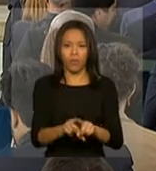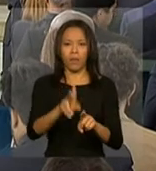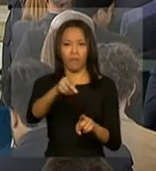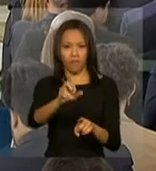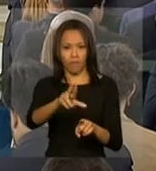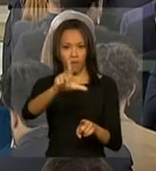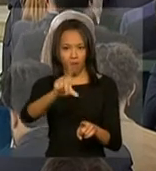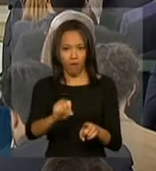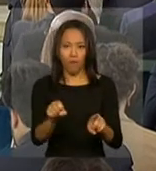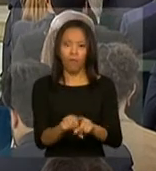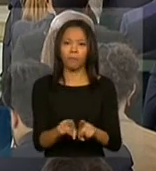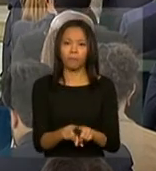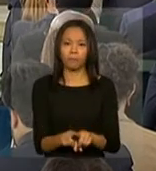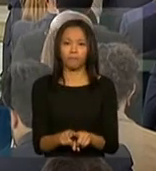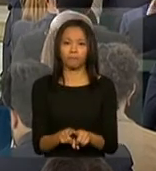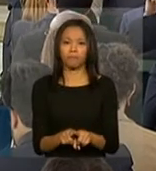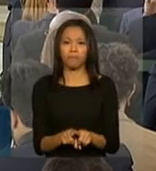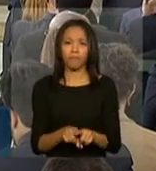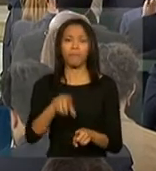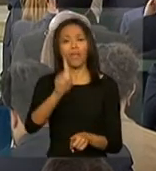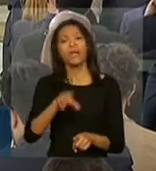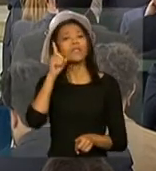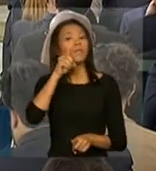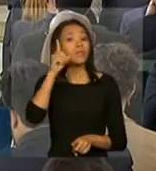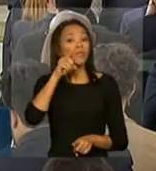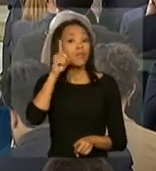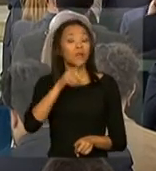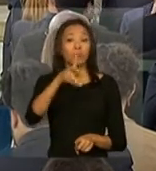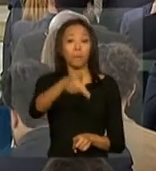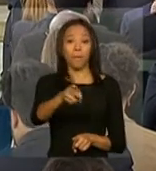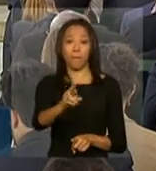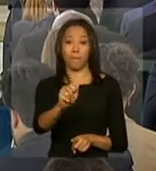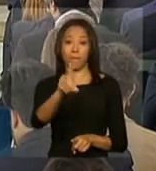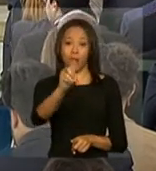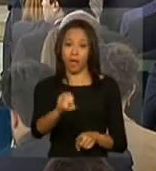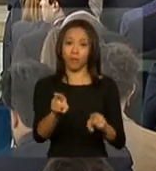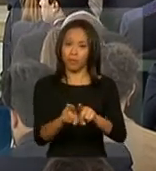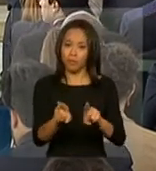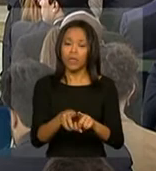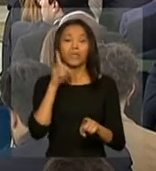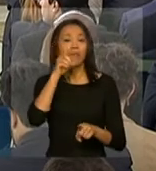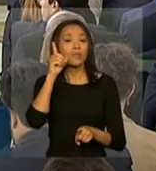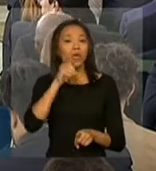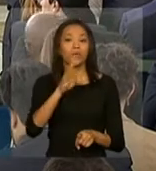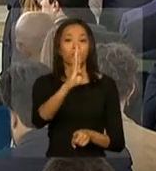Paulo Teixeira, deputado Wellington Prado, deputado Bongás.